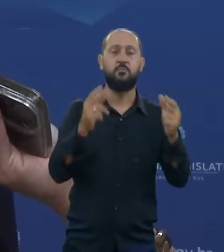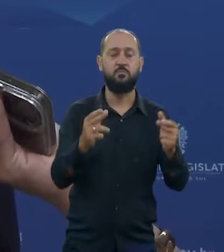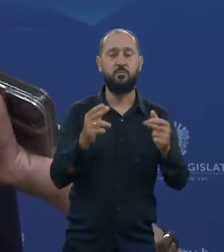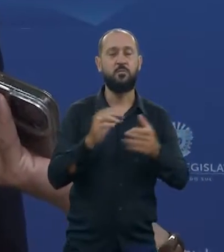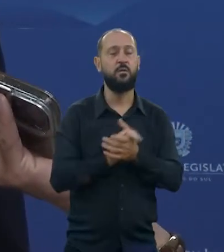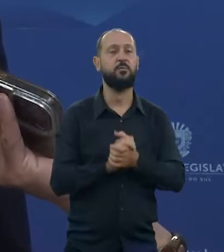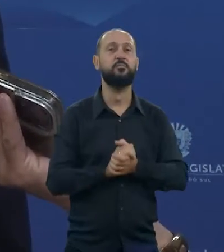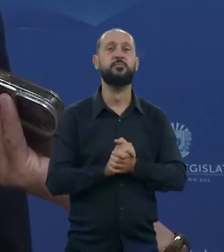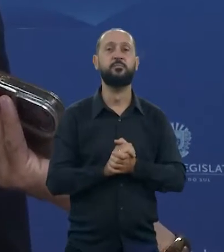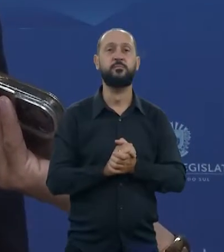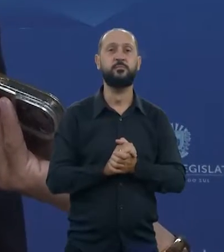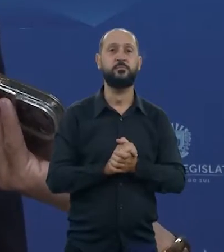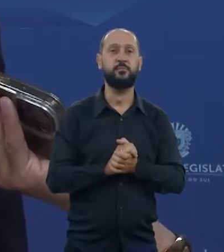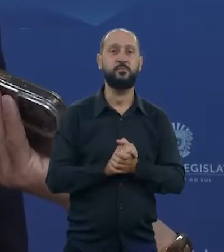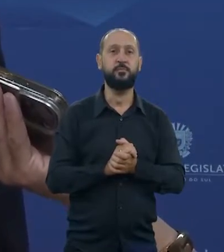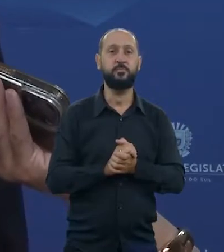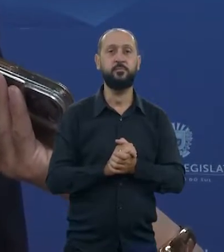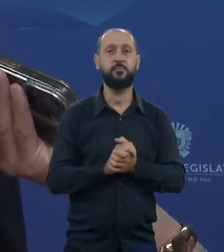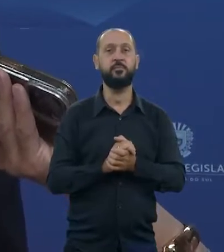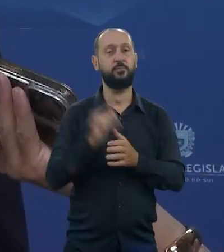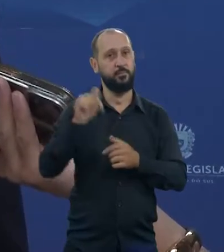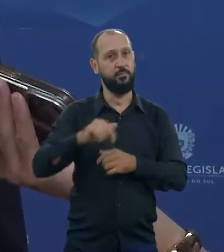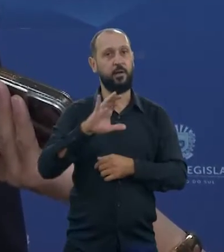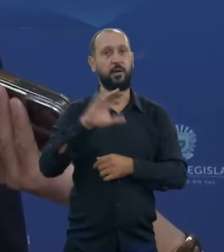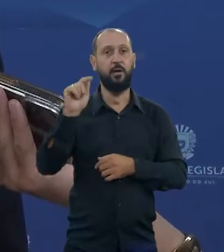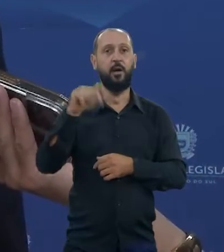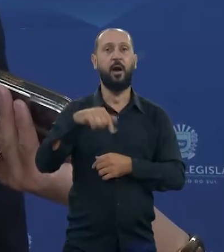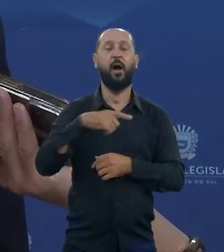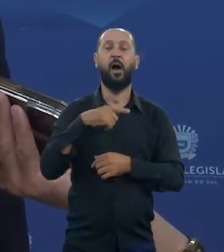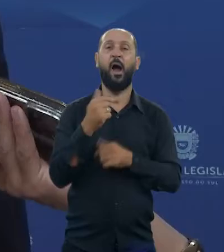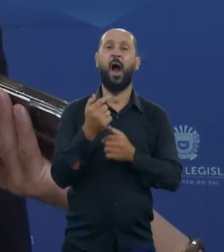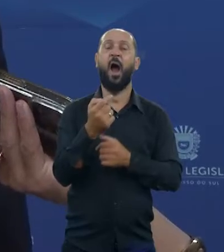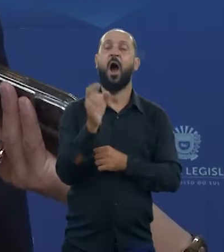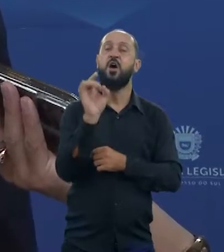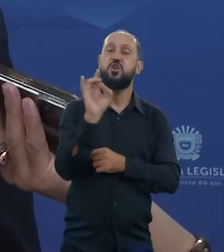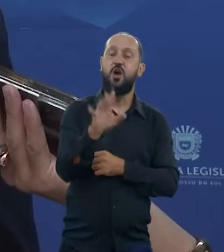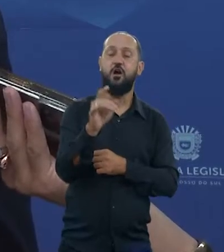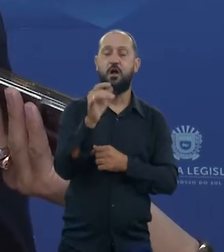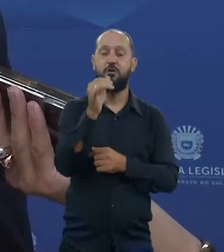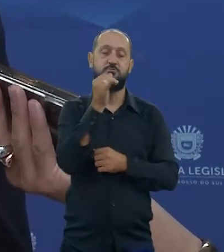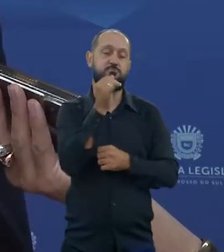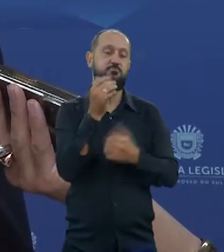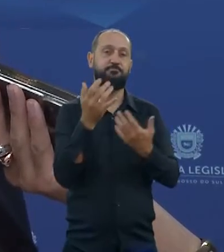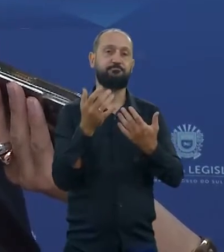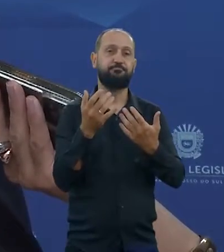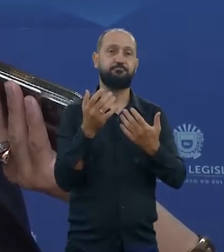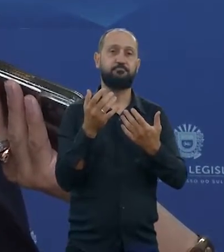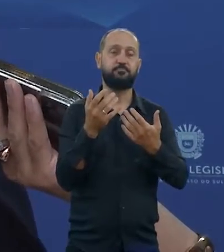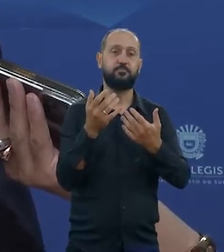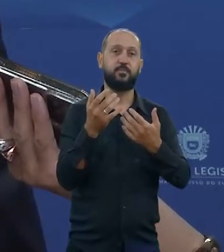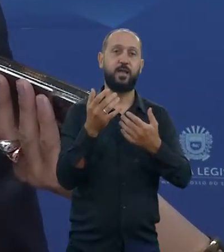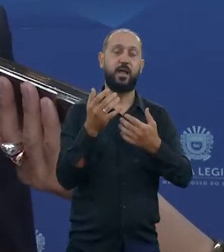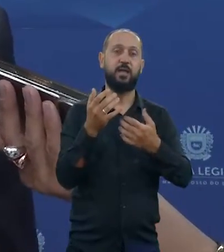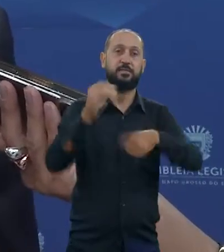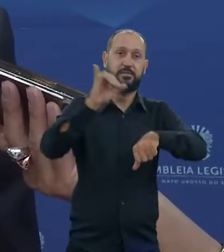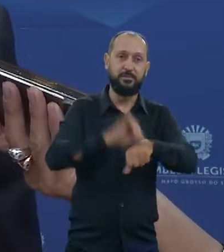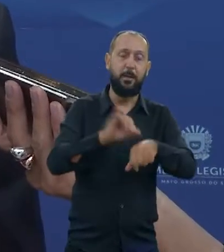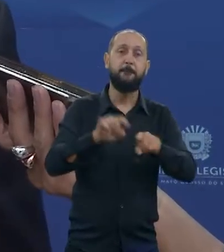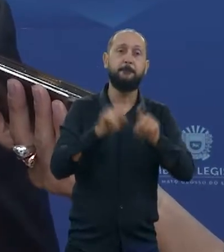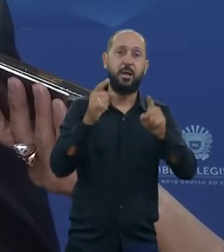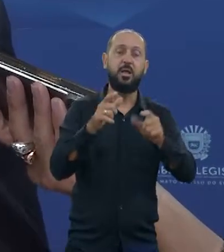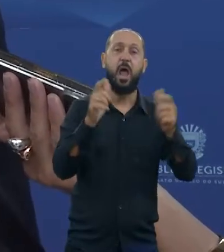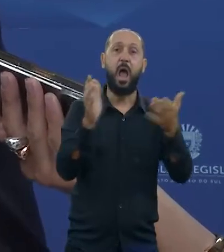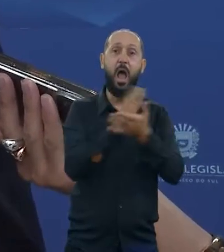sede da Sukil Mahikari. E aqui em Campo Grande também não é apenas a